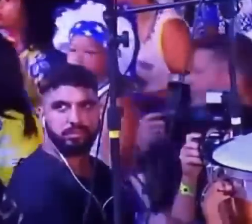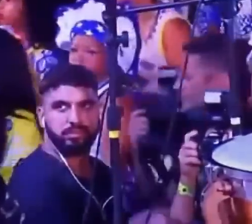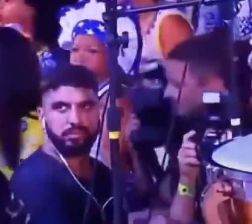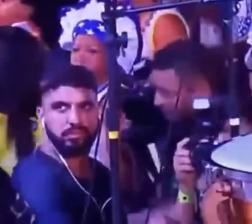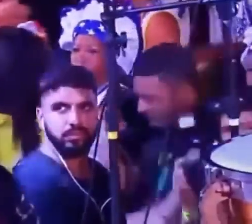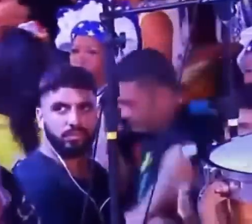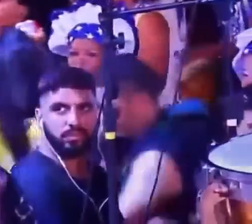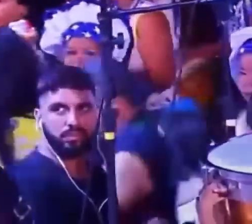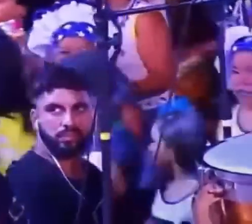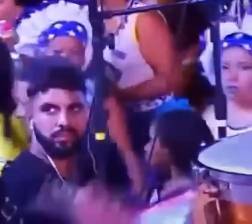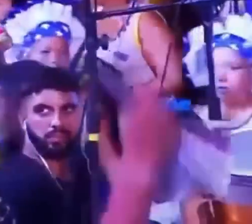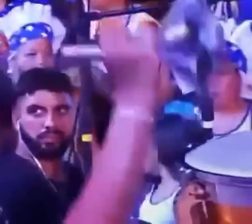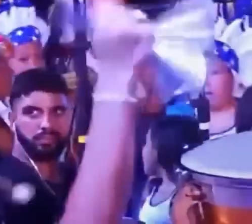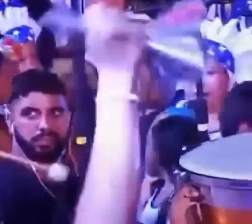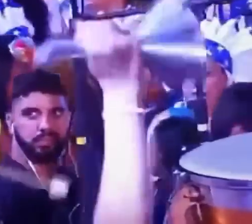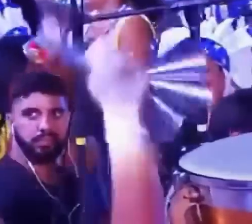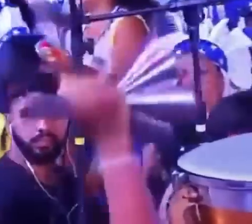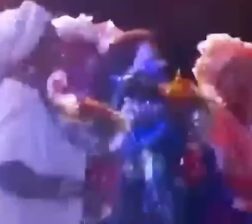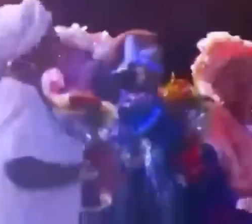Do Maracá!